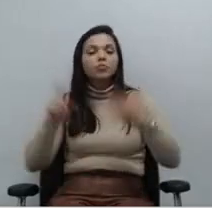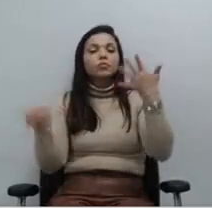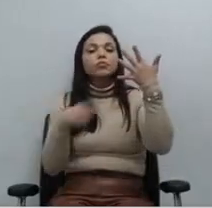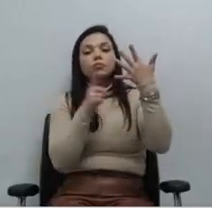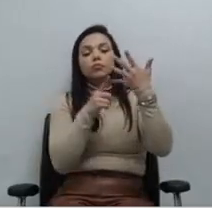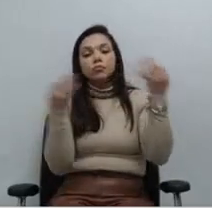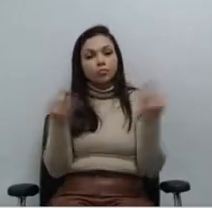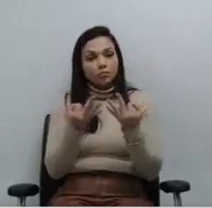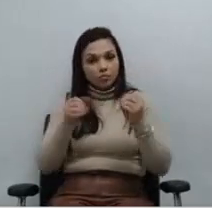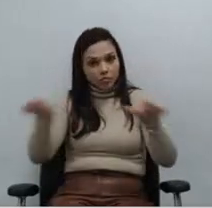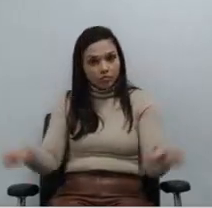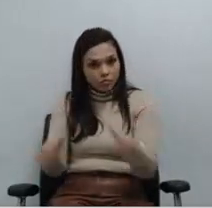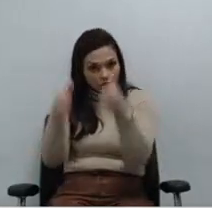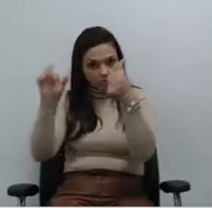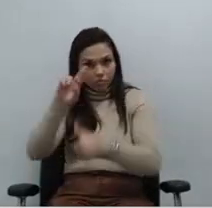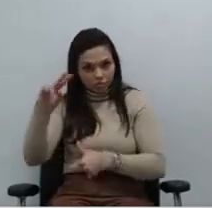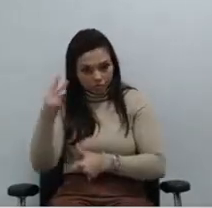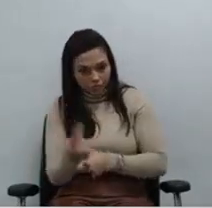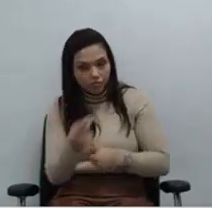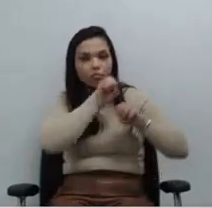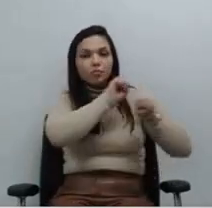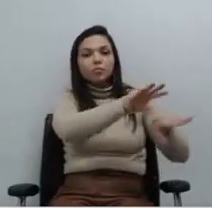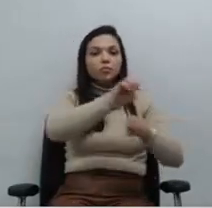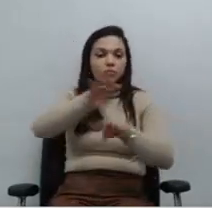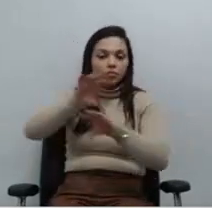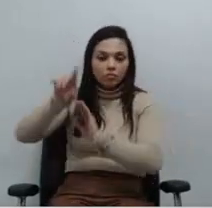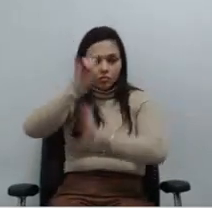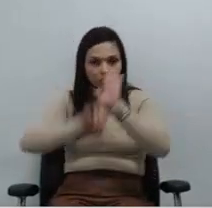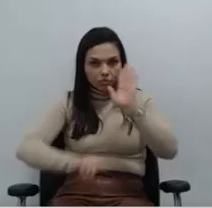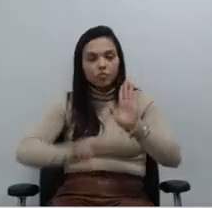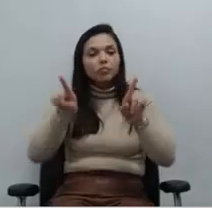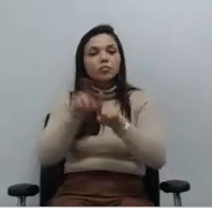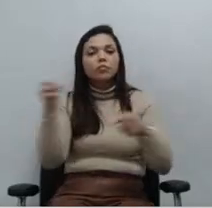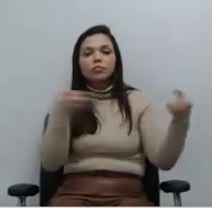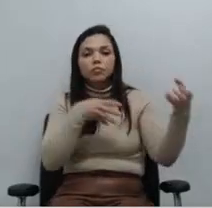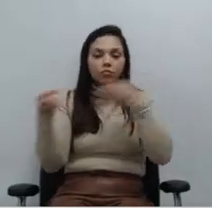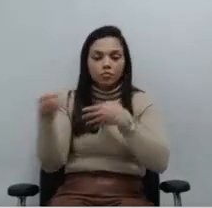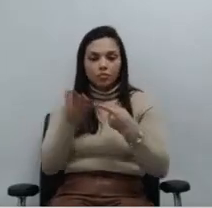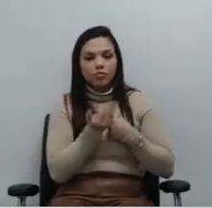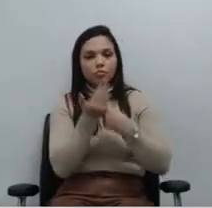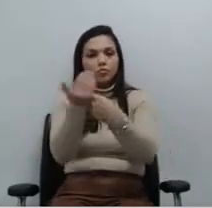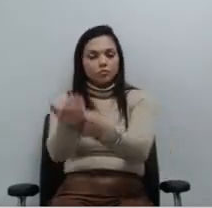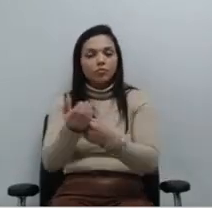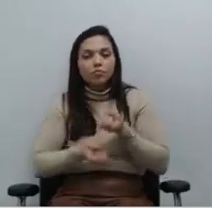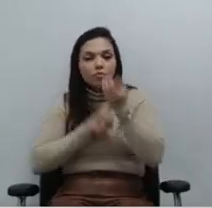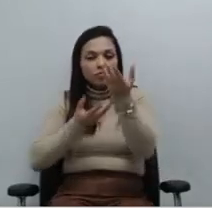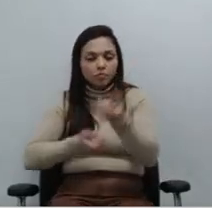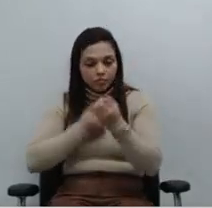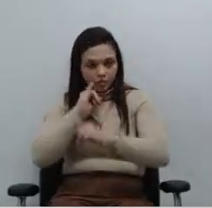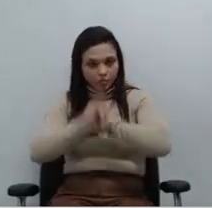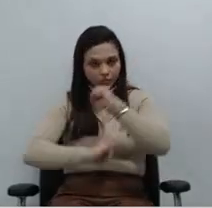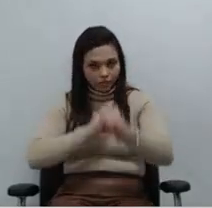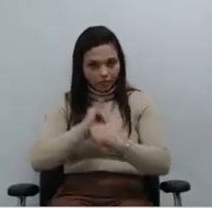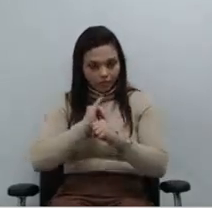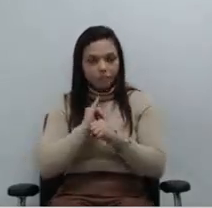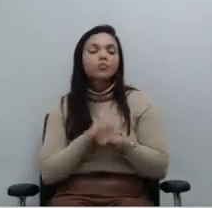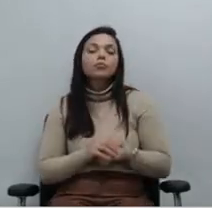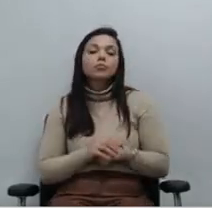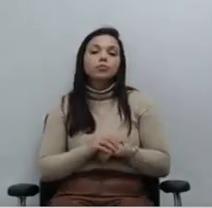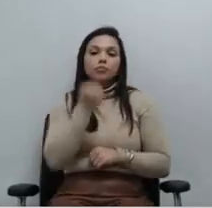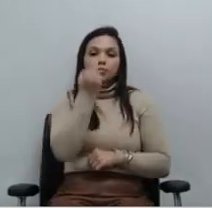recursos humanos, educação em direitos e modernização dos recursos de tecnologia da informação. Na 87ª sessão